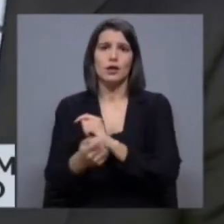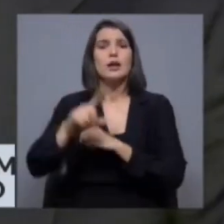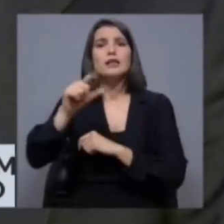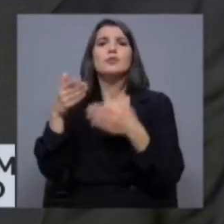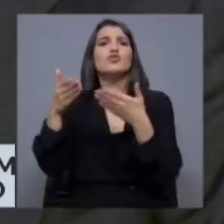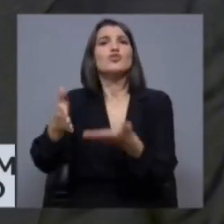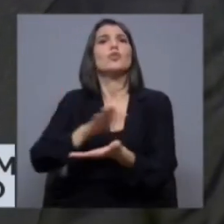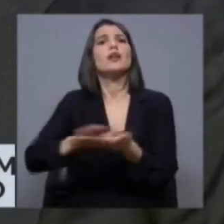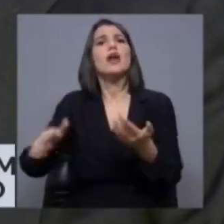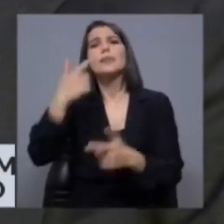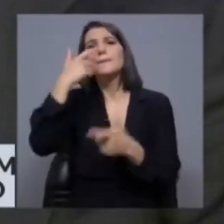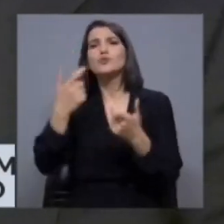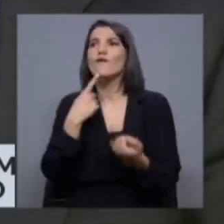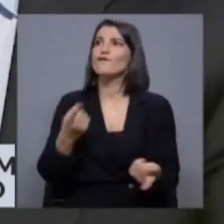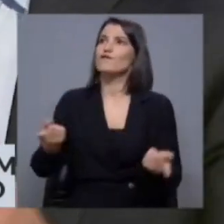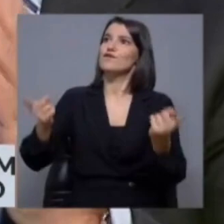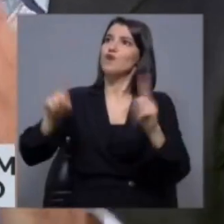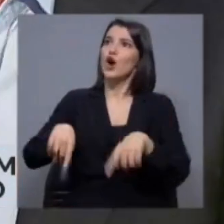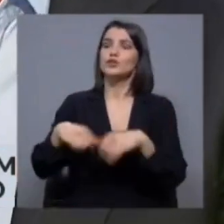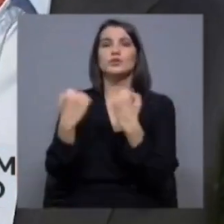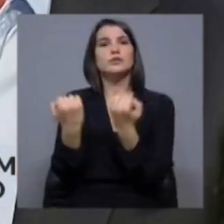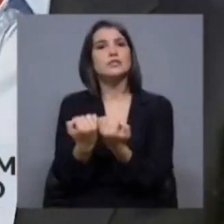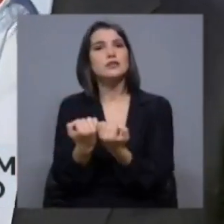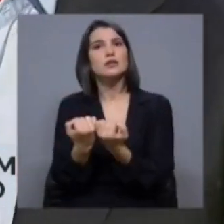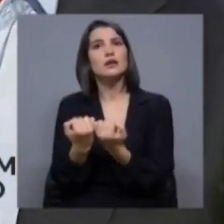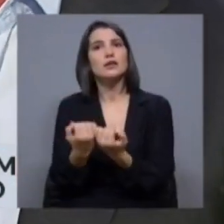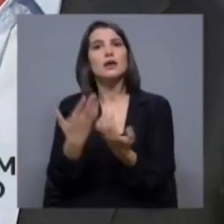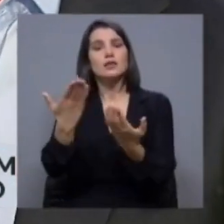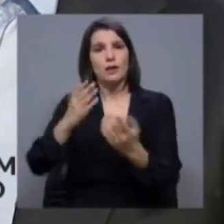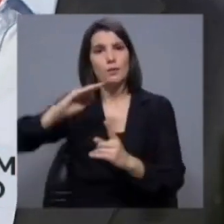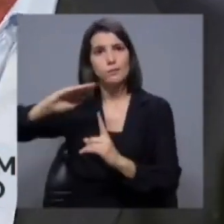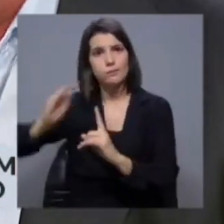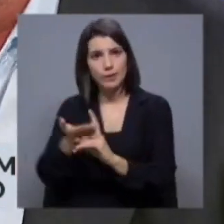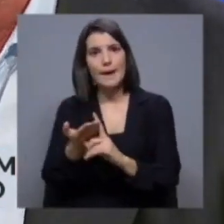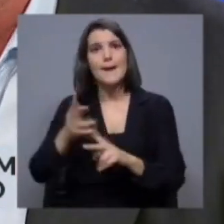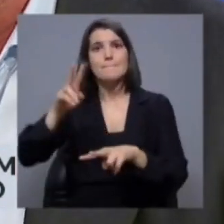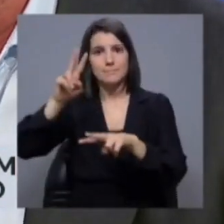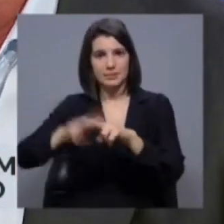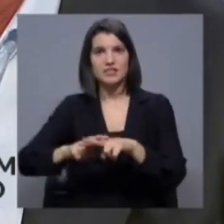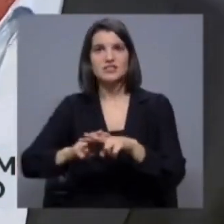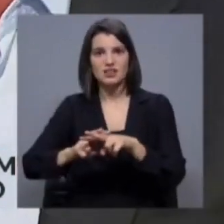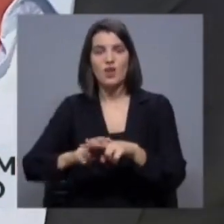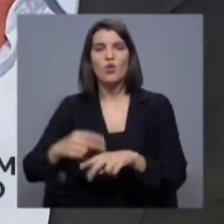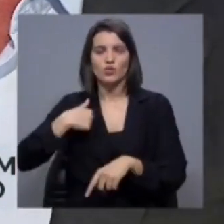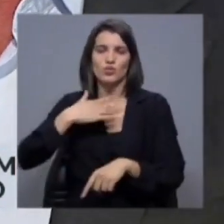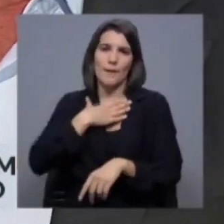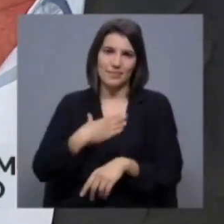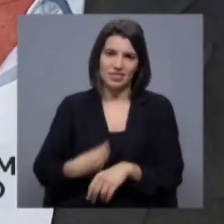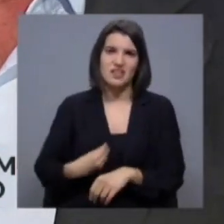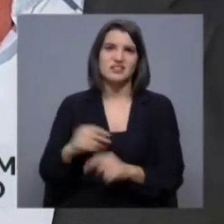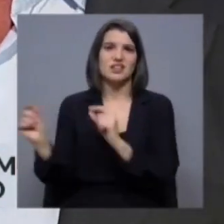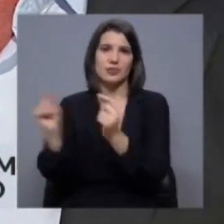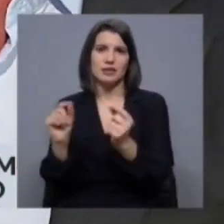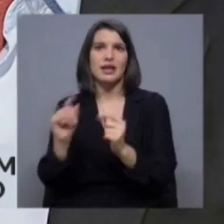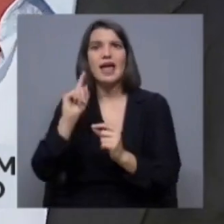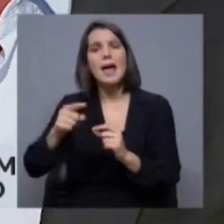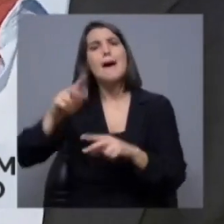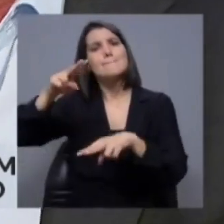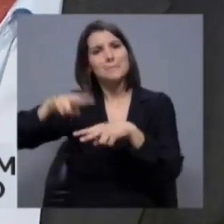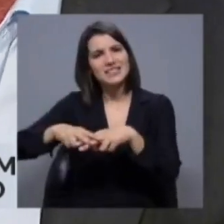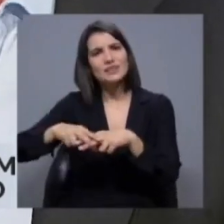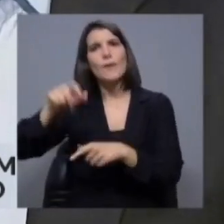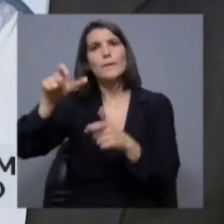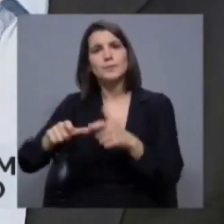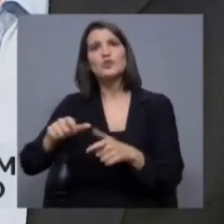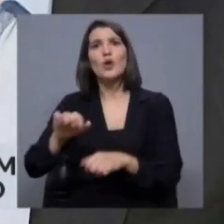não não ajuda a rendição das pessoas ao final a pena de prisão ao mesmo e me apetece discutir é a pena que é aquela prisão